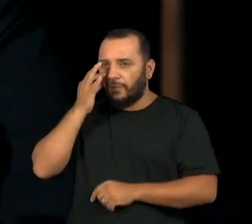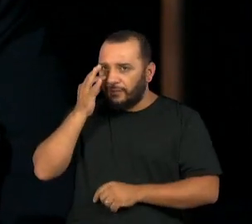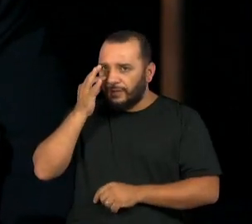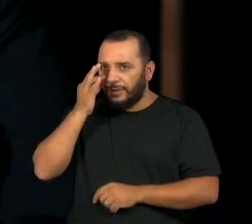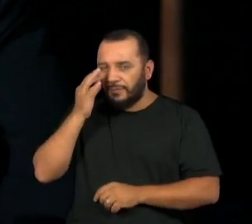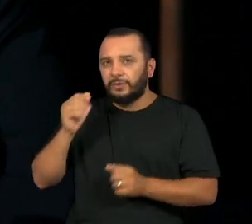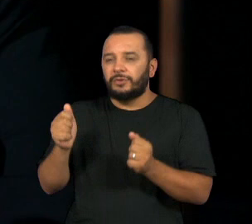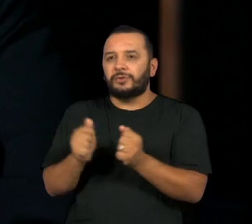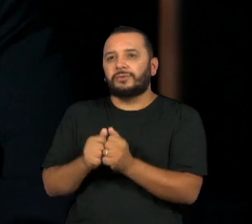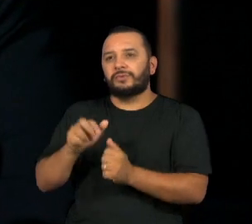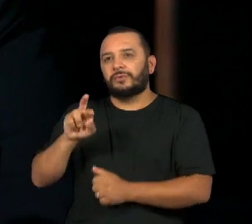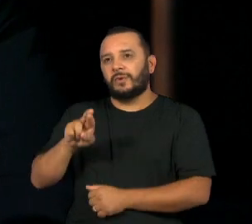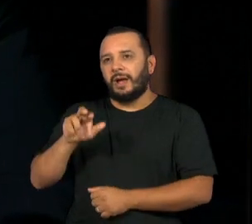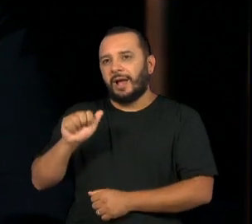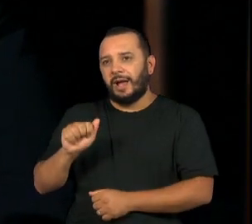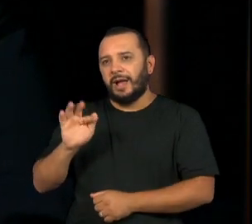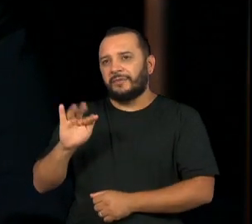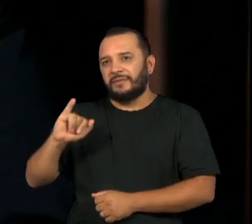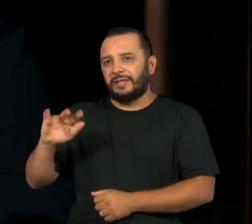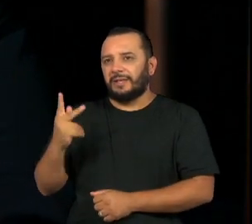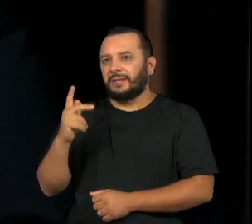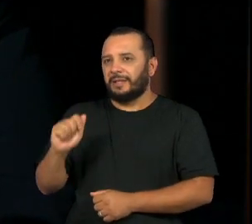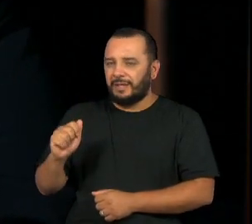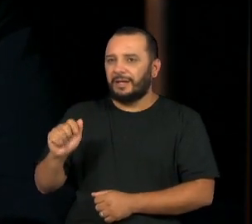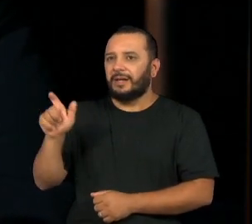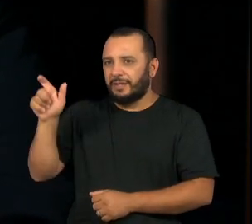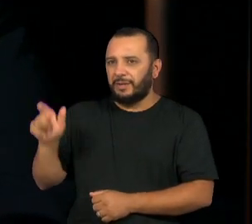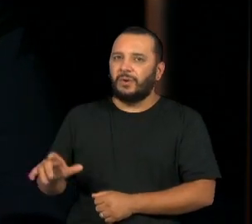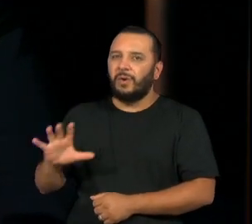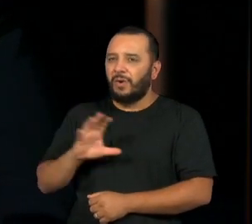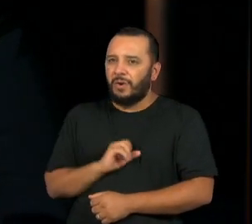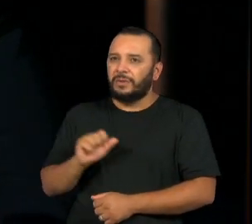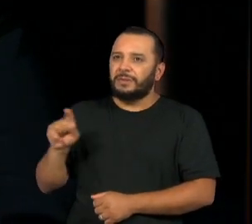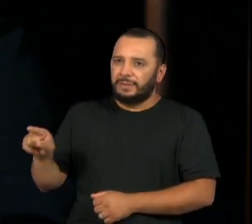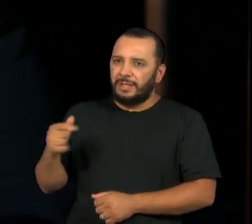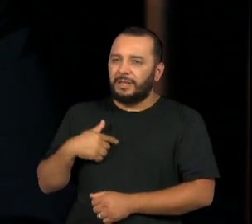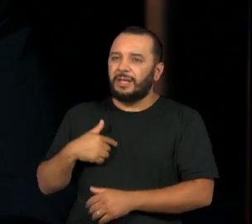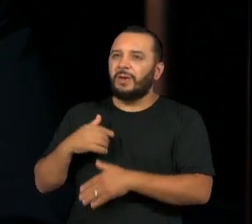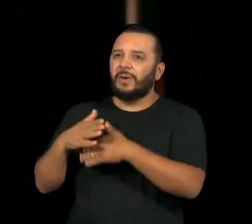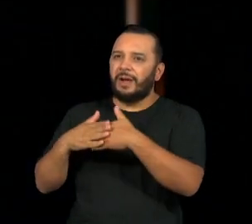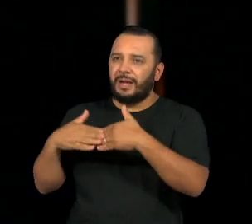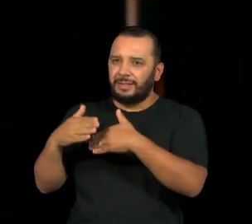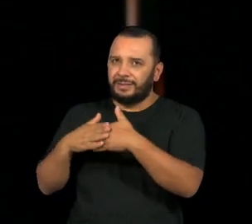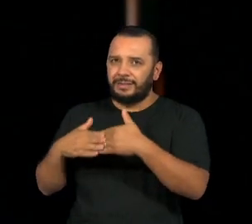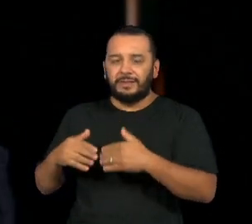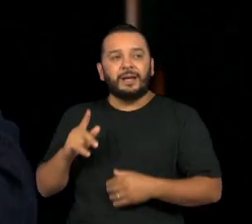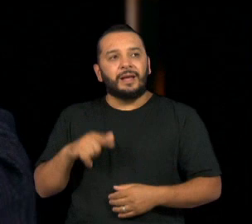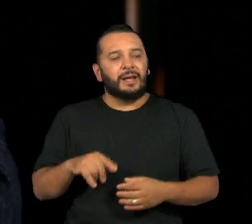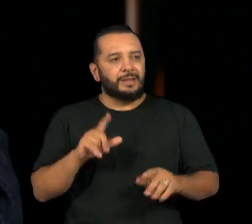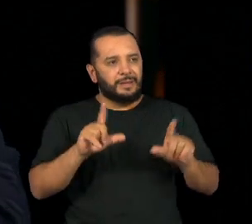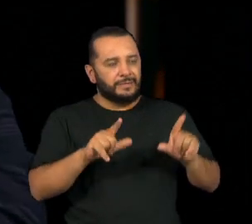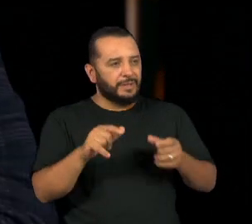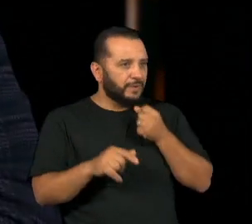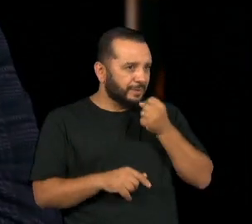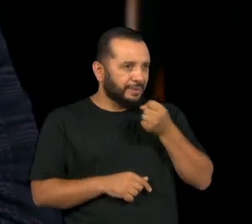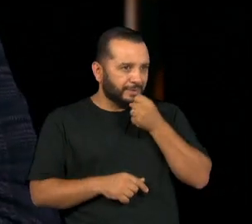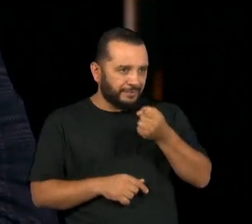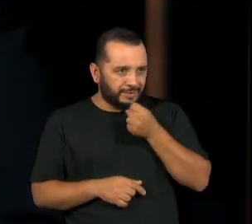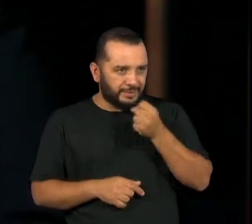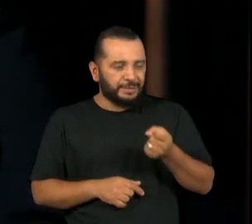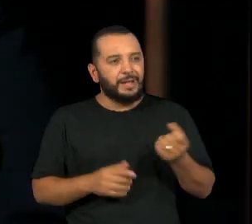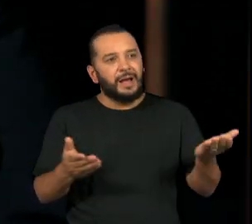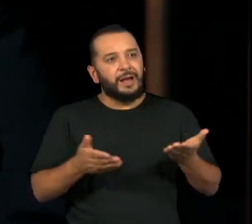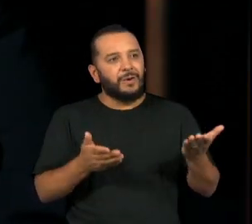Rafinha Bastos, que você trabalhou muito, Sim. que eu gosto muito, eu tenho um carinho muito grande pelo Programa Rafinha. de entrevistas lá, Programa de Agora é entrevistas, Tarde. Agora é